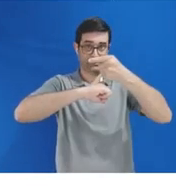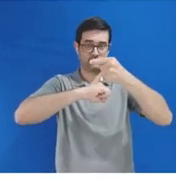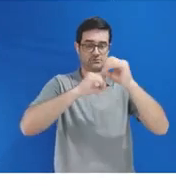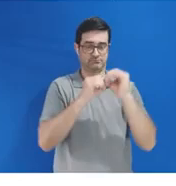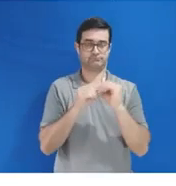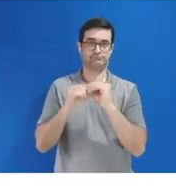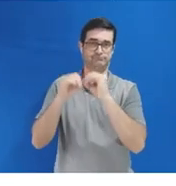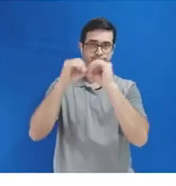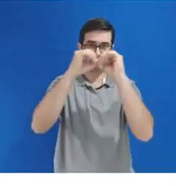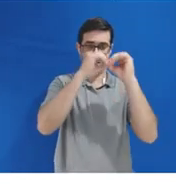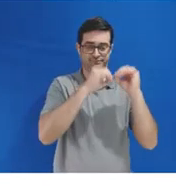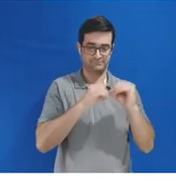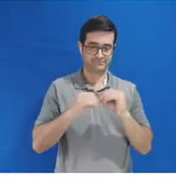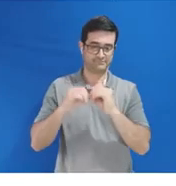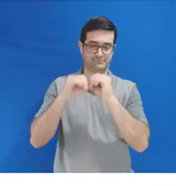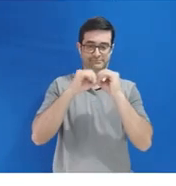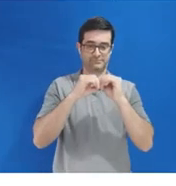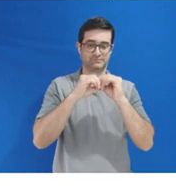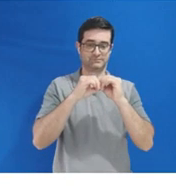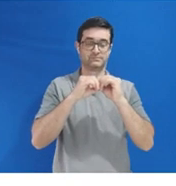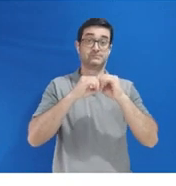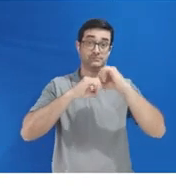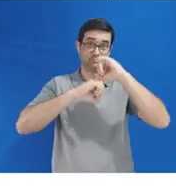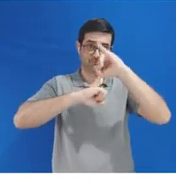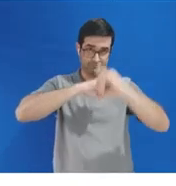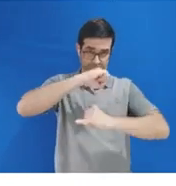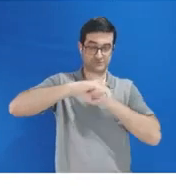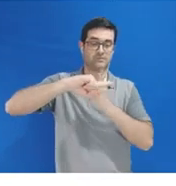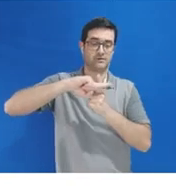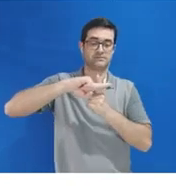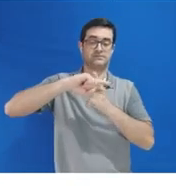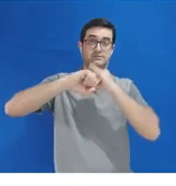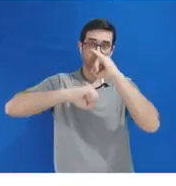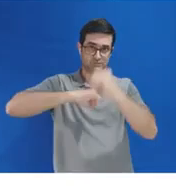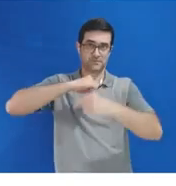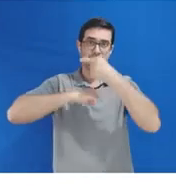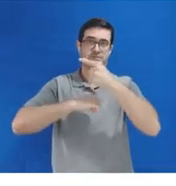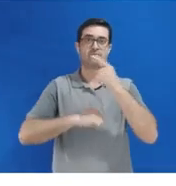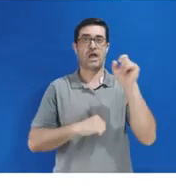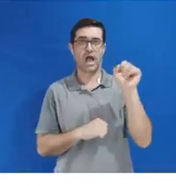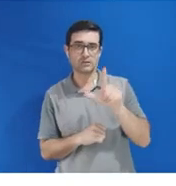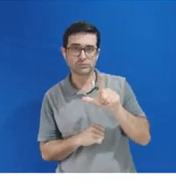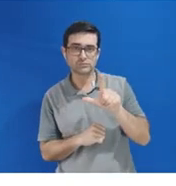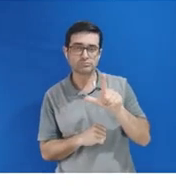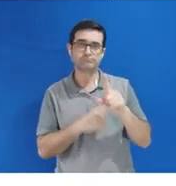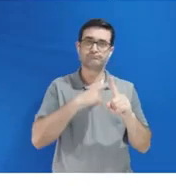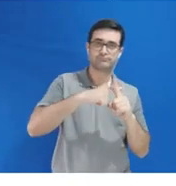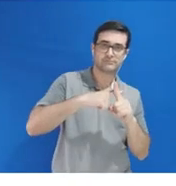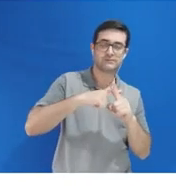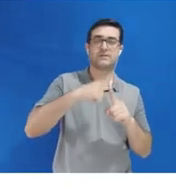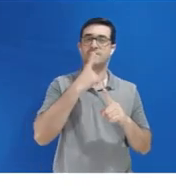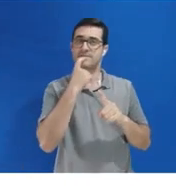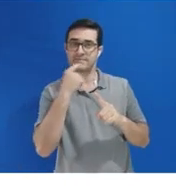cátion. Desculpa, troquei os dois. Cátion e o ânion, cátion e o ânion, cátion e o ânion. Ou seja,